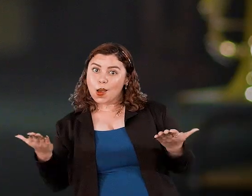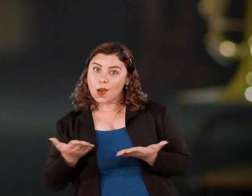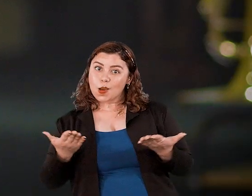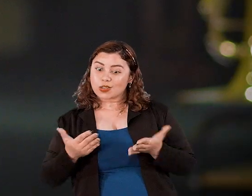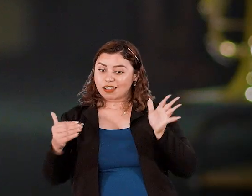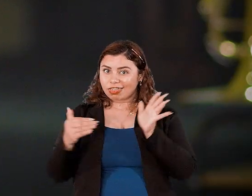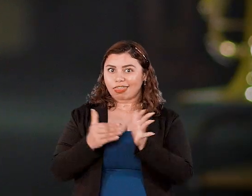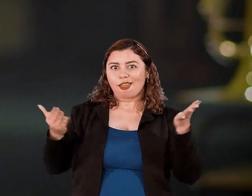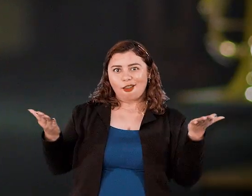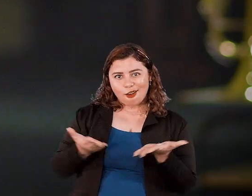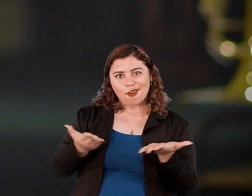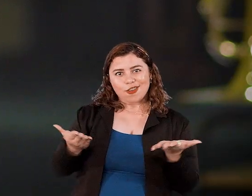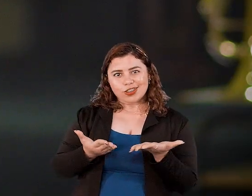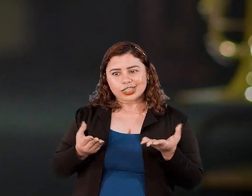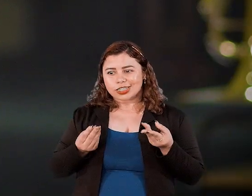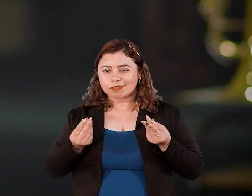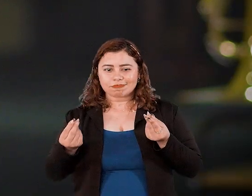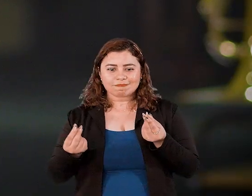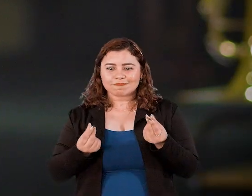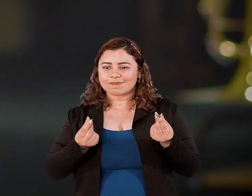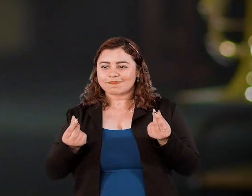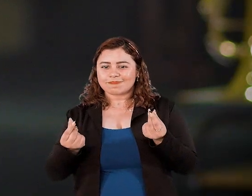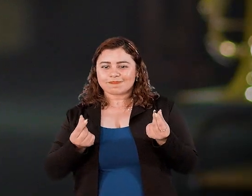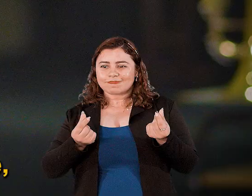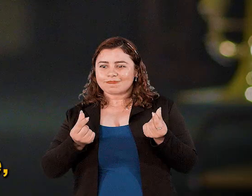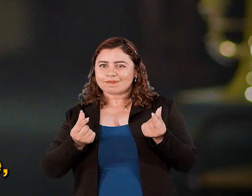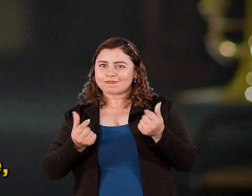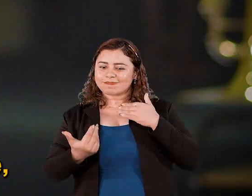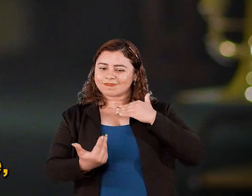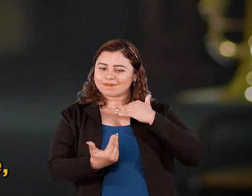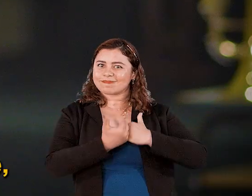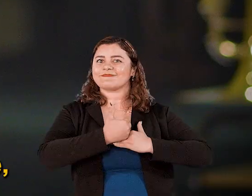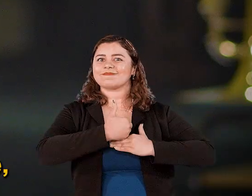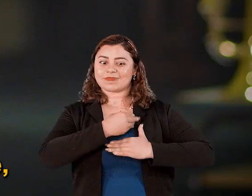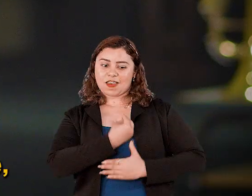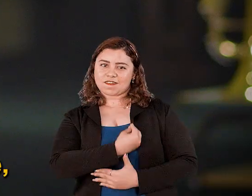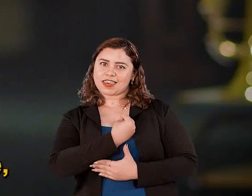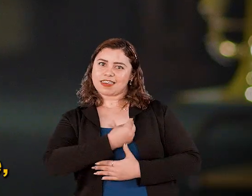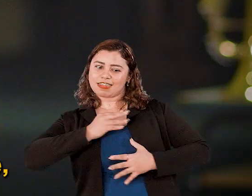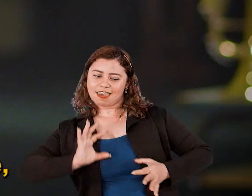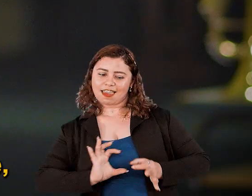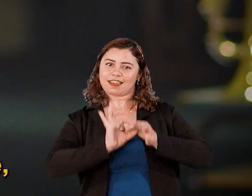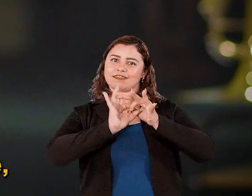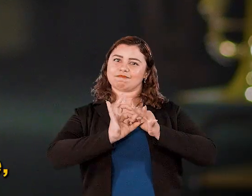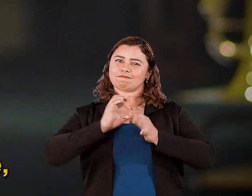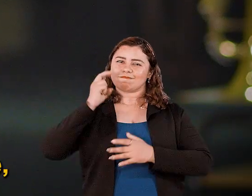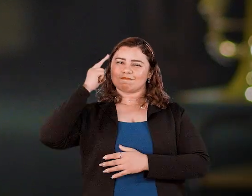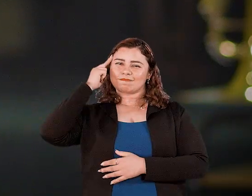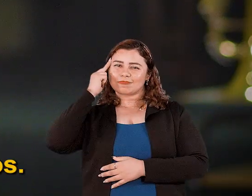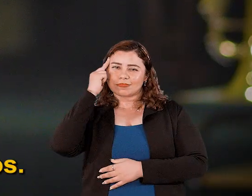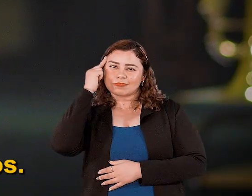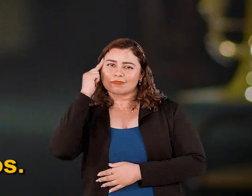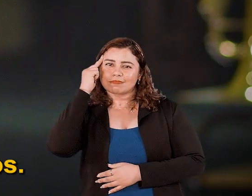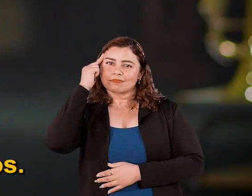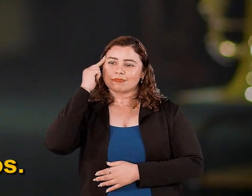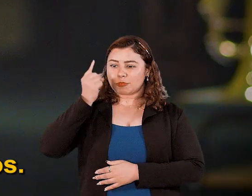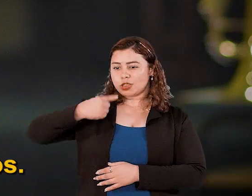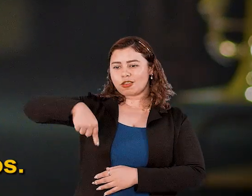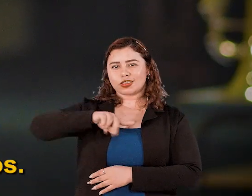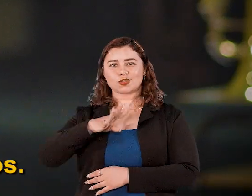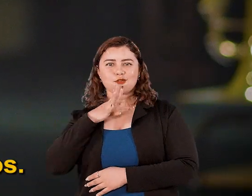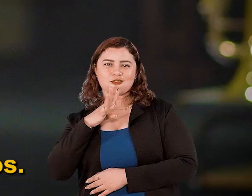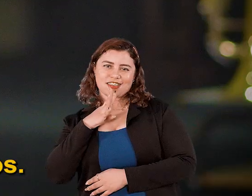que hoje, até hoje elas entram em nossa mente,